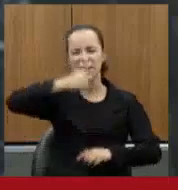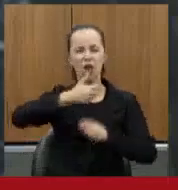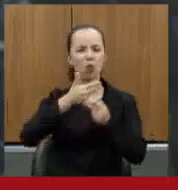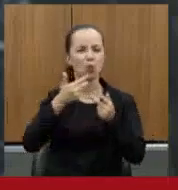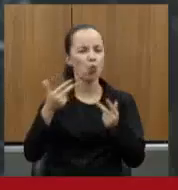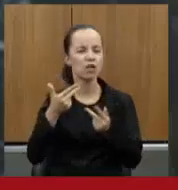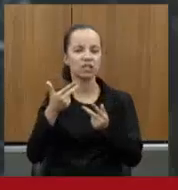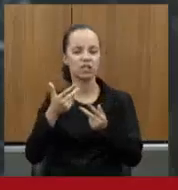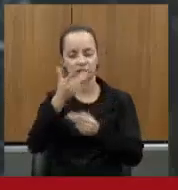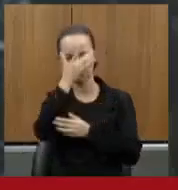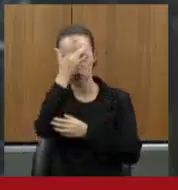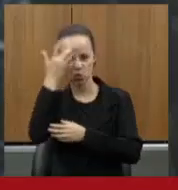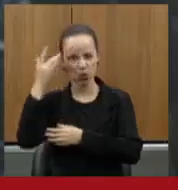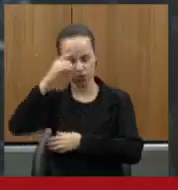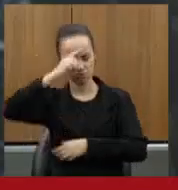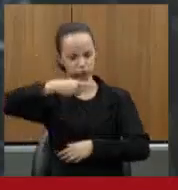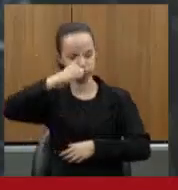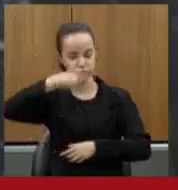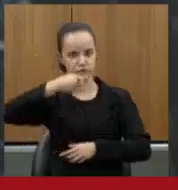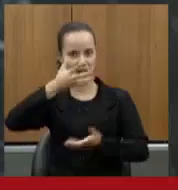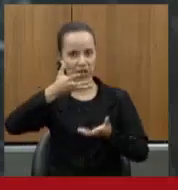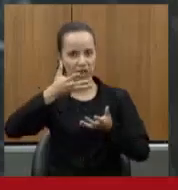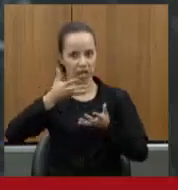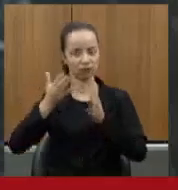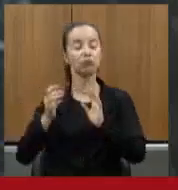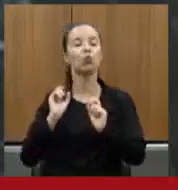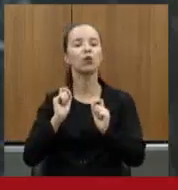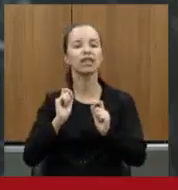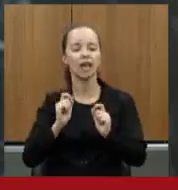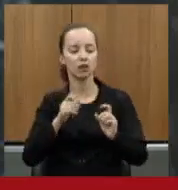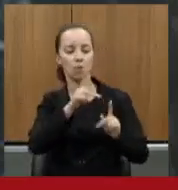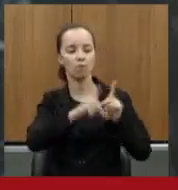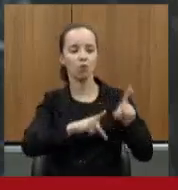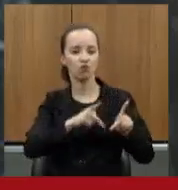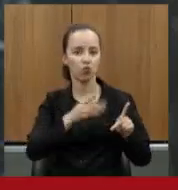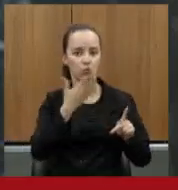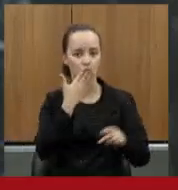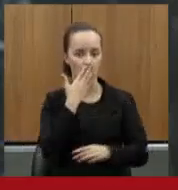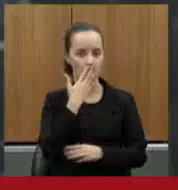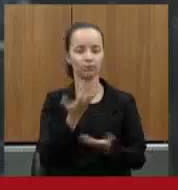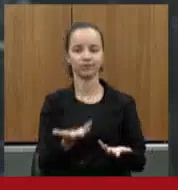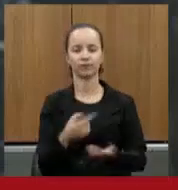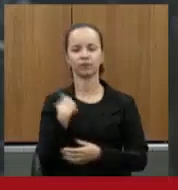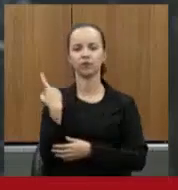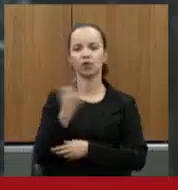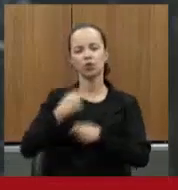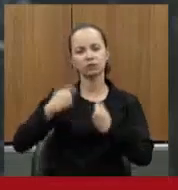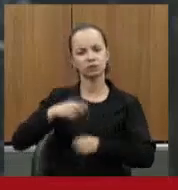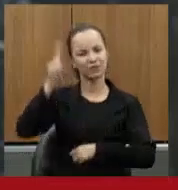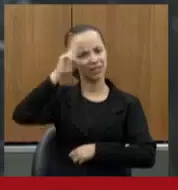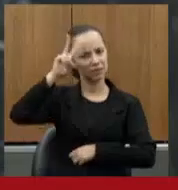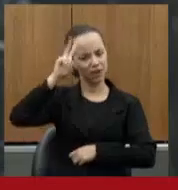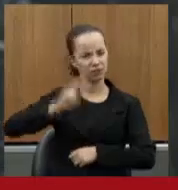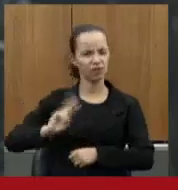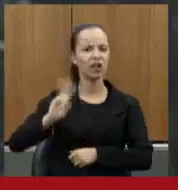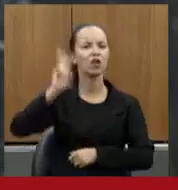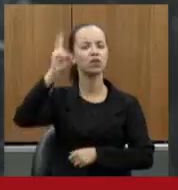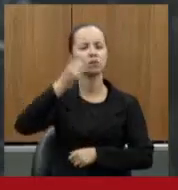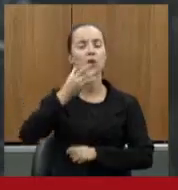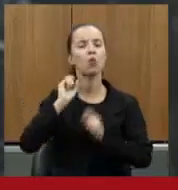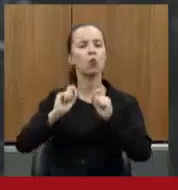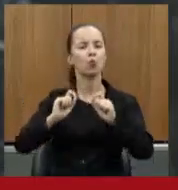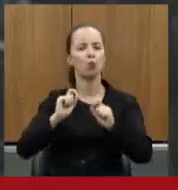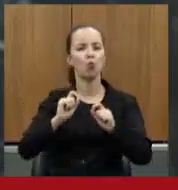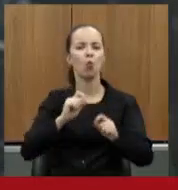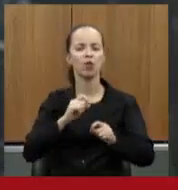sempre fechar o parlamento, é calar a boca do povo. De modo que temos que rememorar e valorizar muito bem a